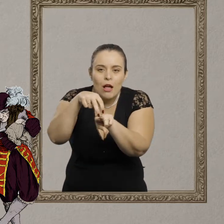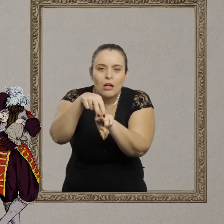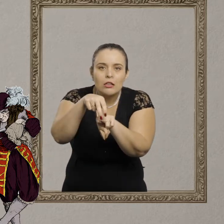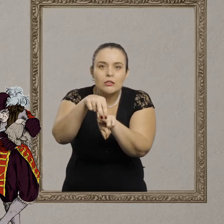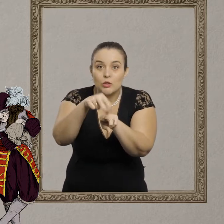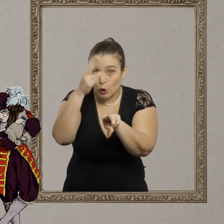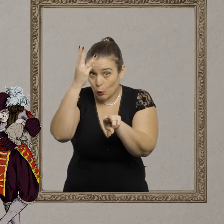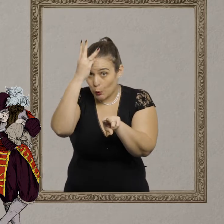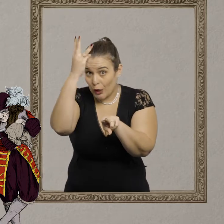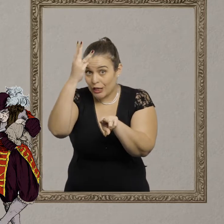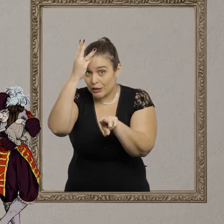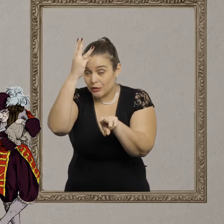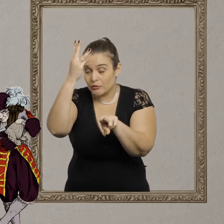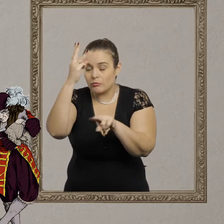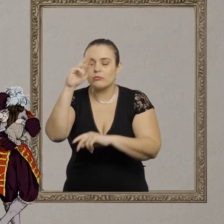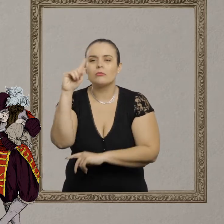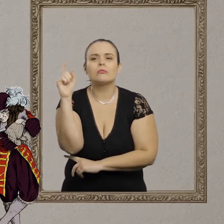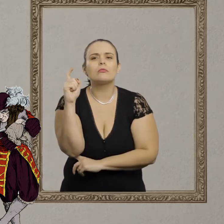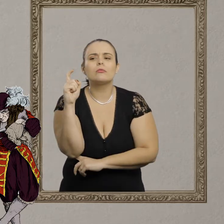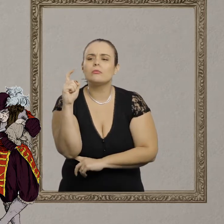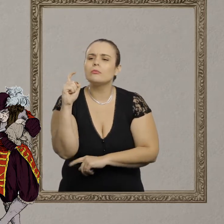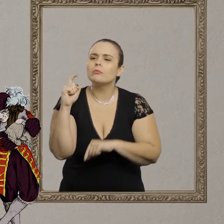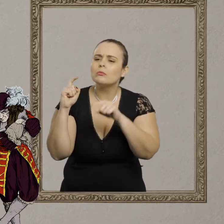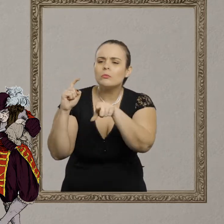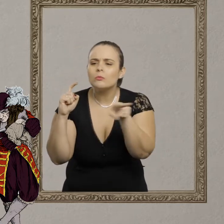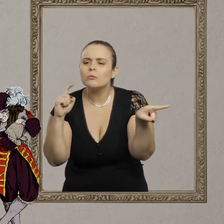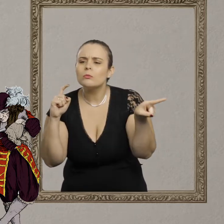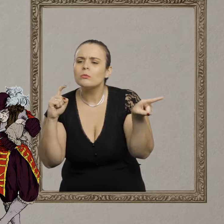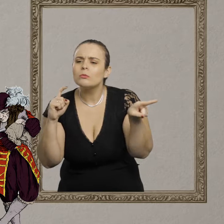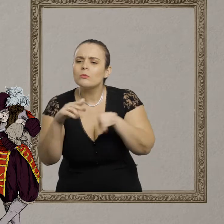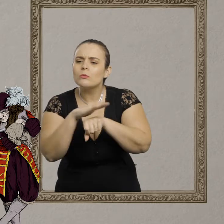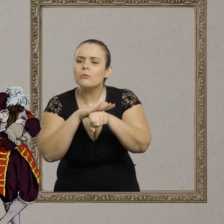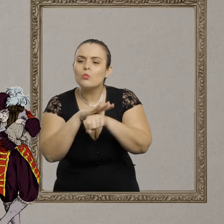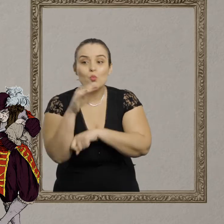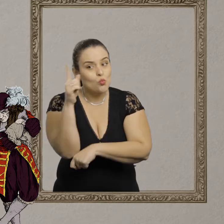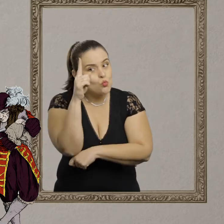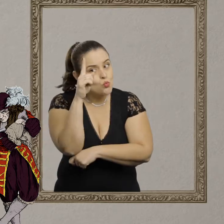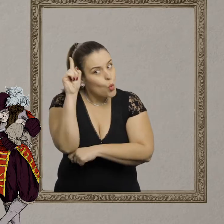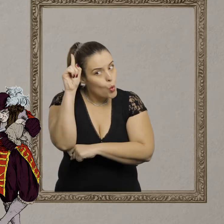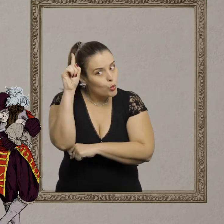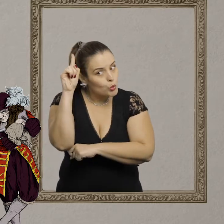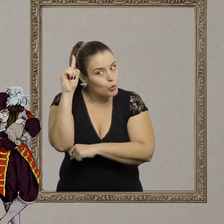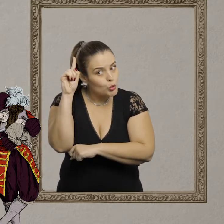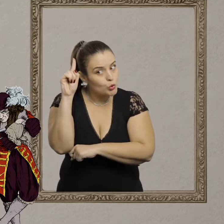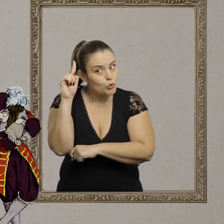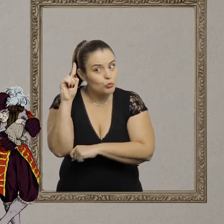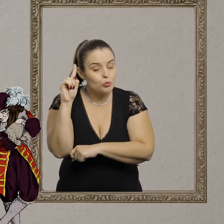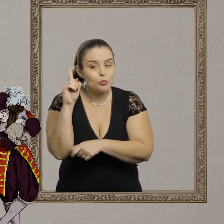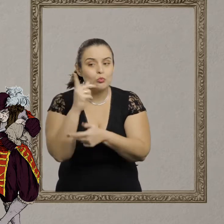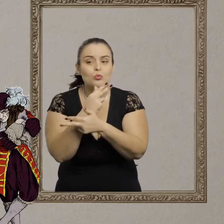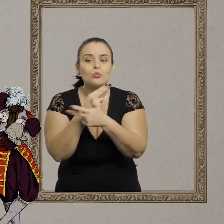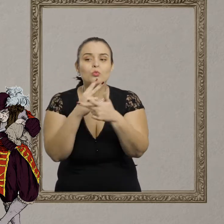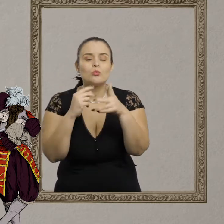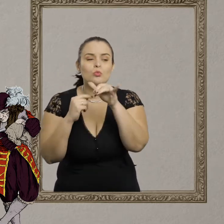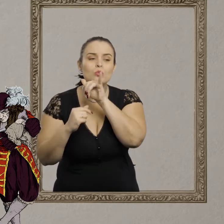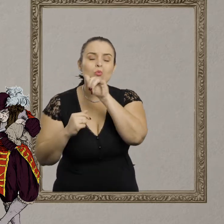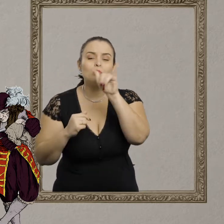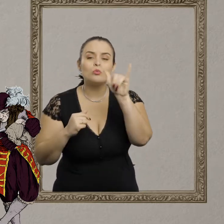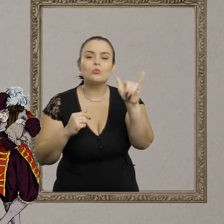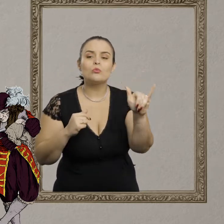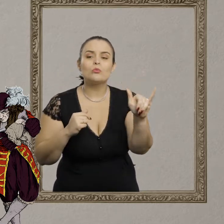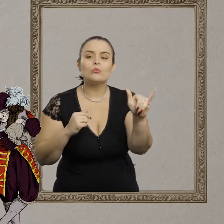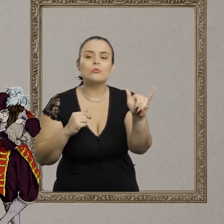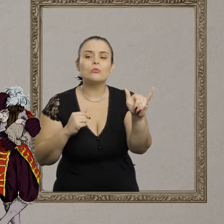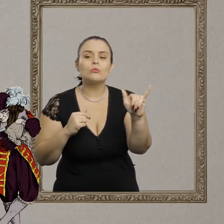Wendy. Capitão Gancho mandou Wendy falar com as crianças. Seria a última vez que falaria alguma coisa para os